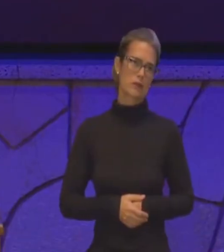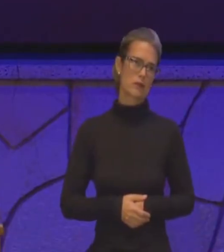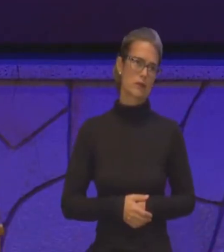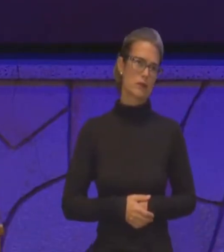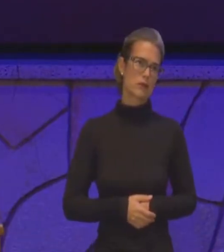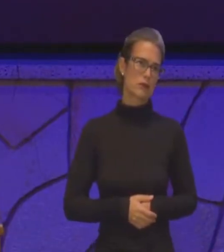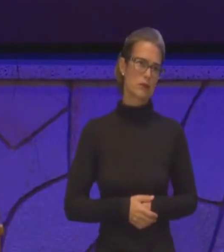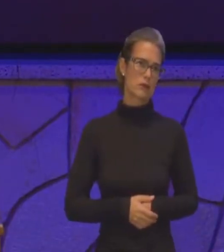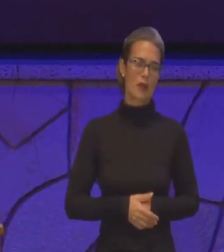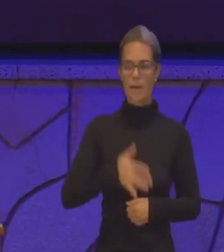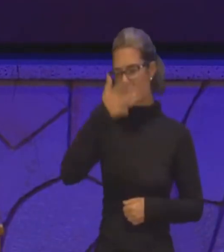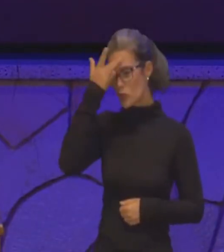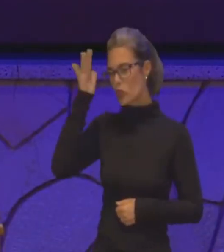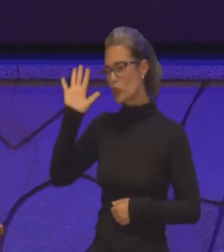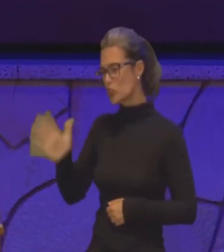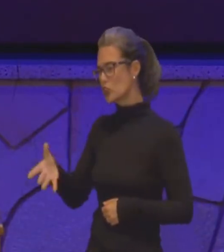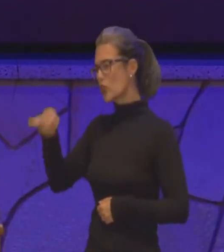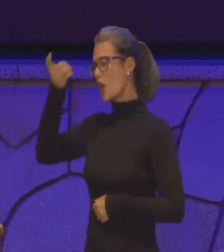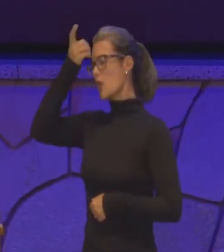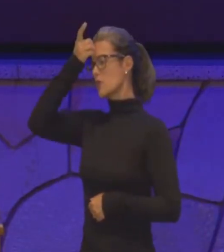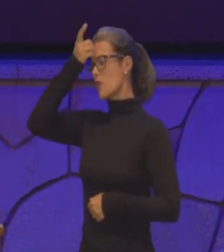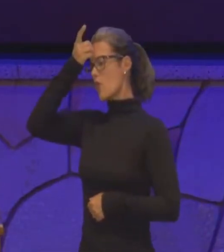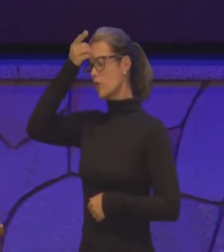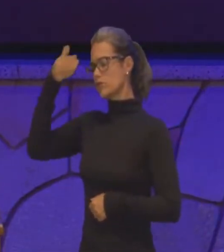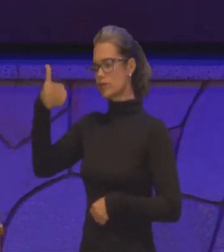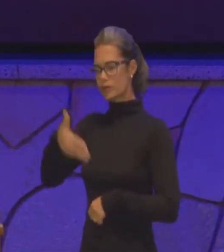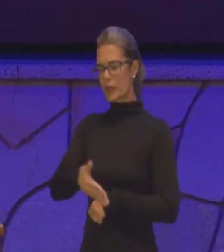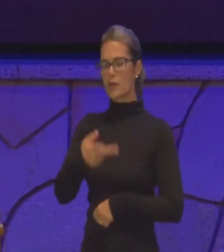o dom. Mas eu quero